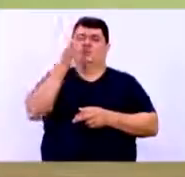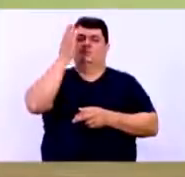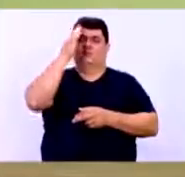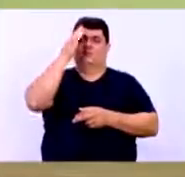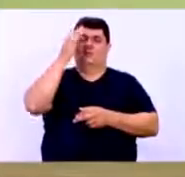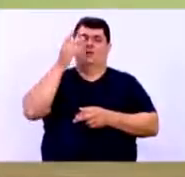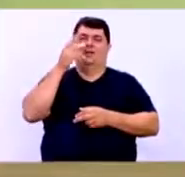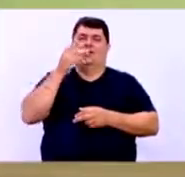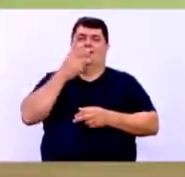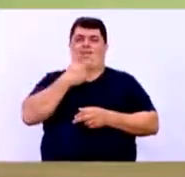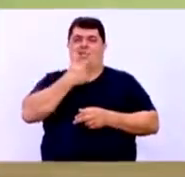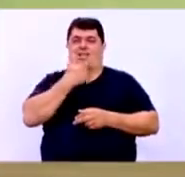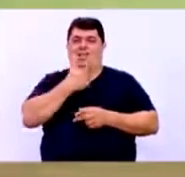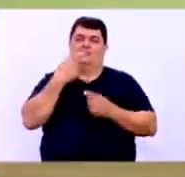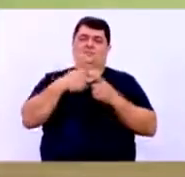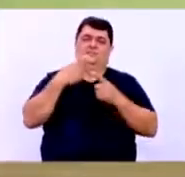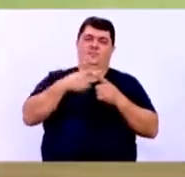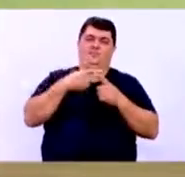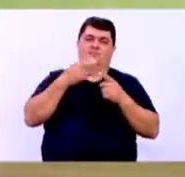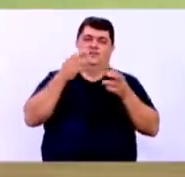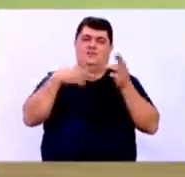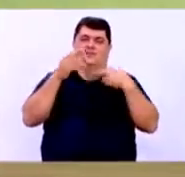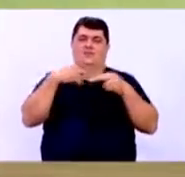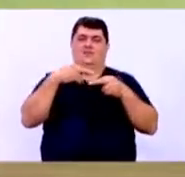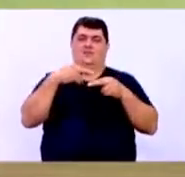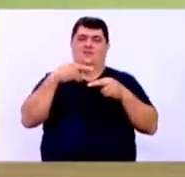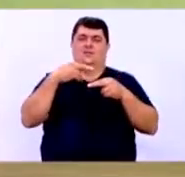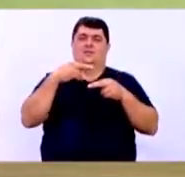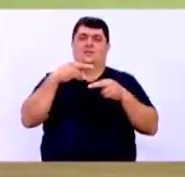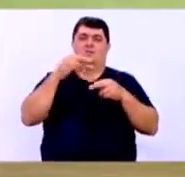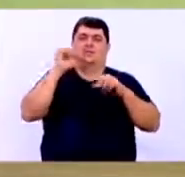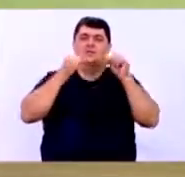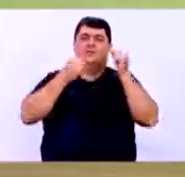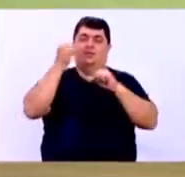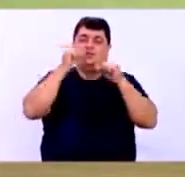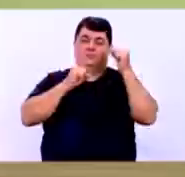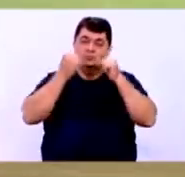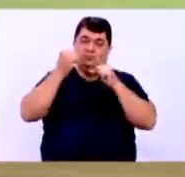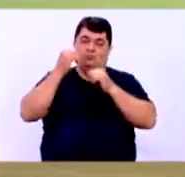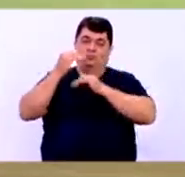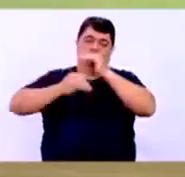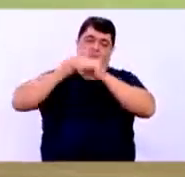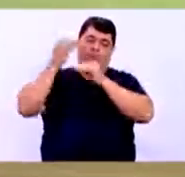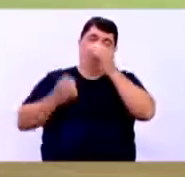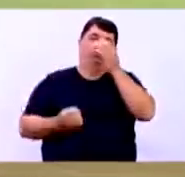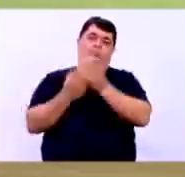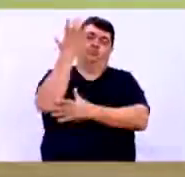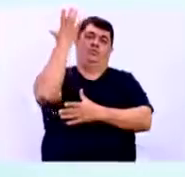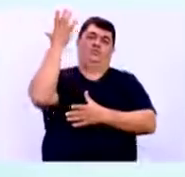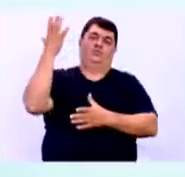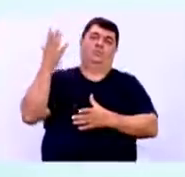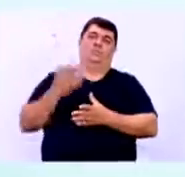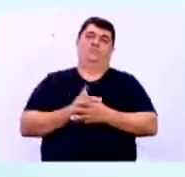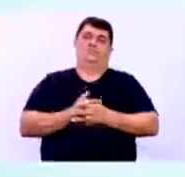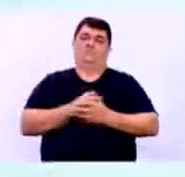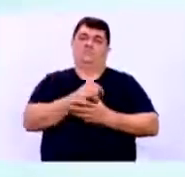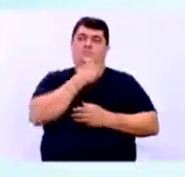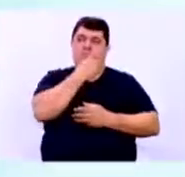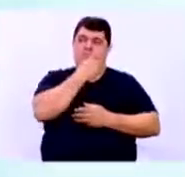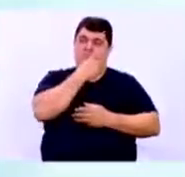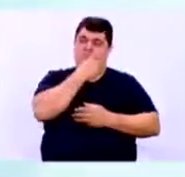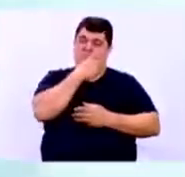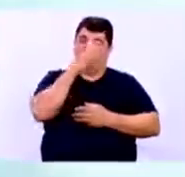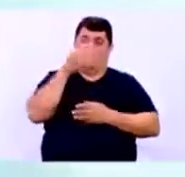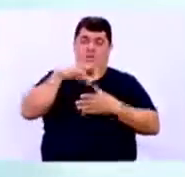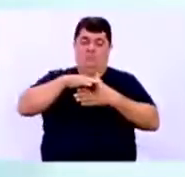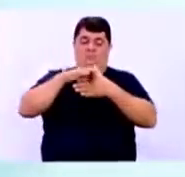aí da resposta, né? Que foi a Revolução Industrial. Isso, muito bem, parabéns. Exatamente. O marco